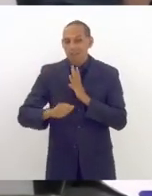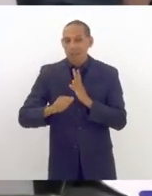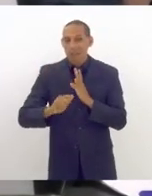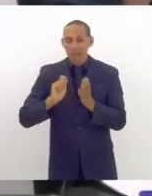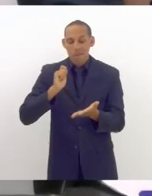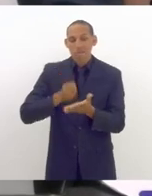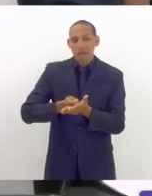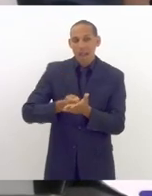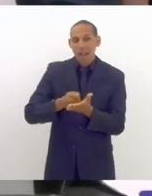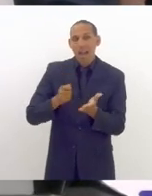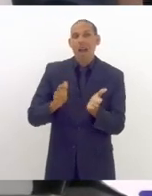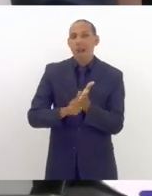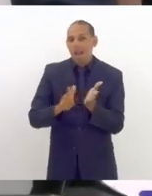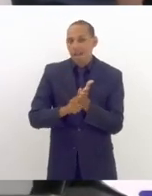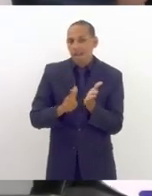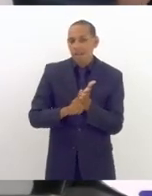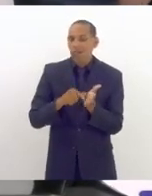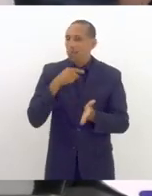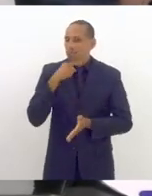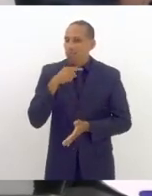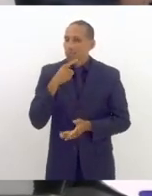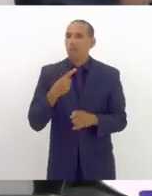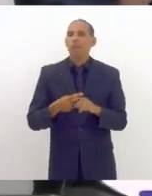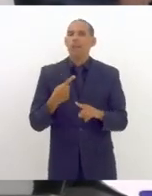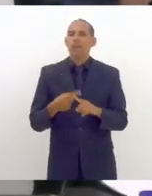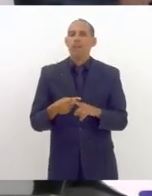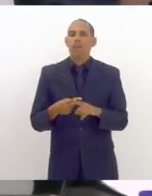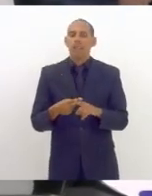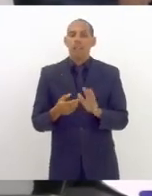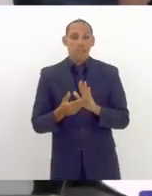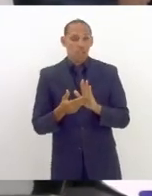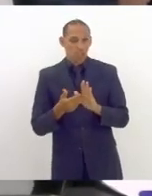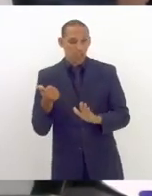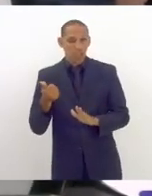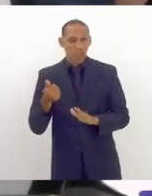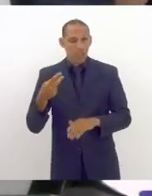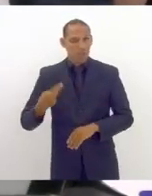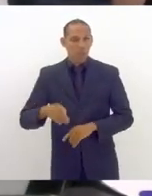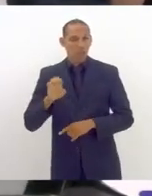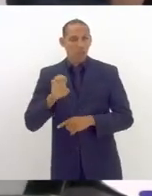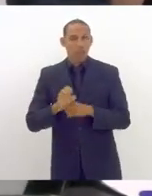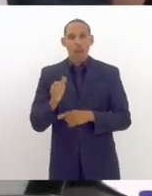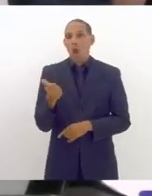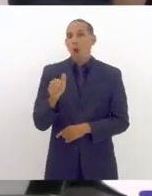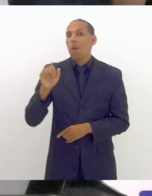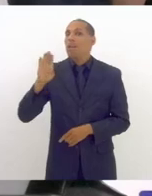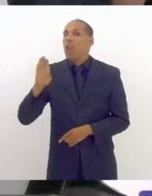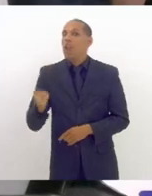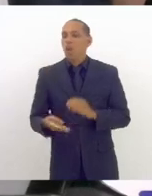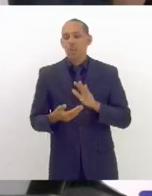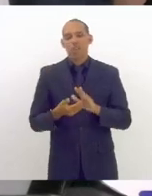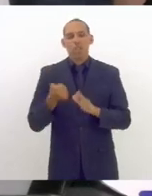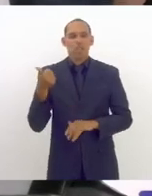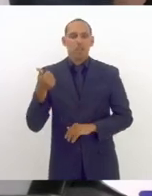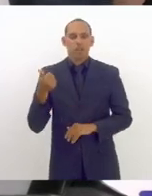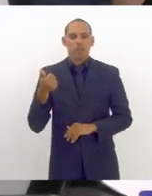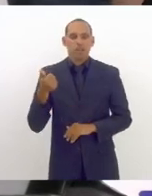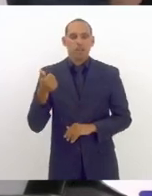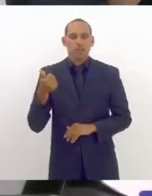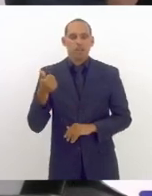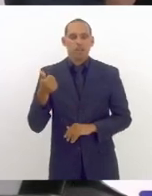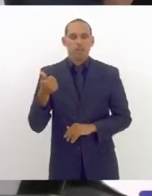folha porque tiraram dos do Estado do Rio de Janeiro mais de 11 bilhões de reais